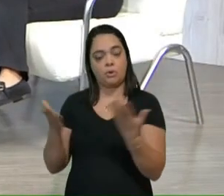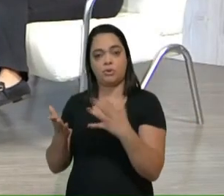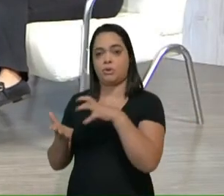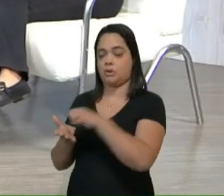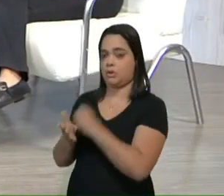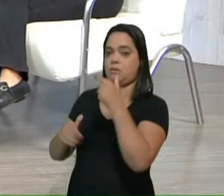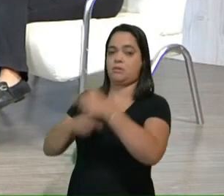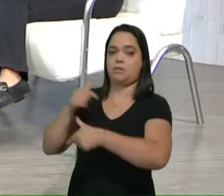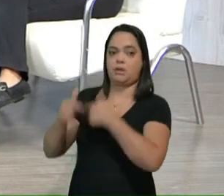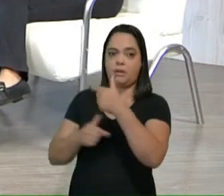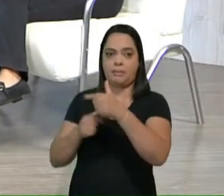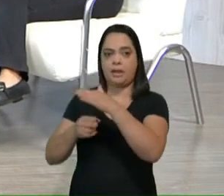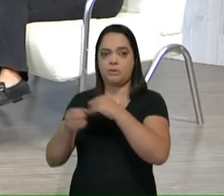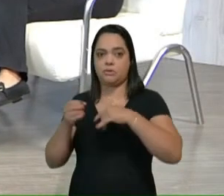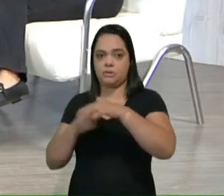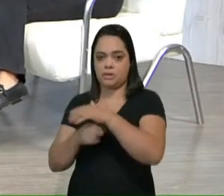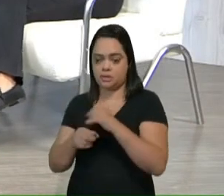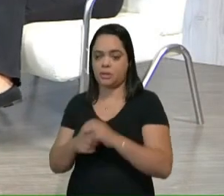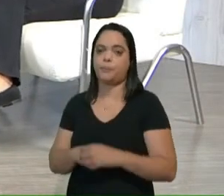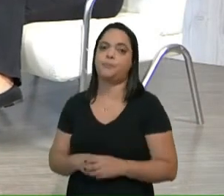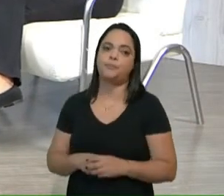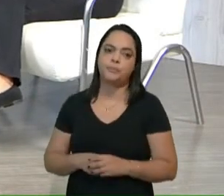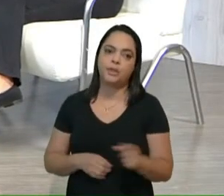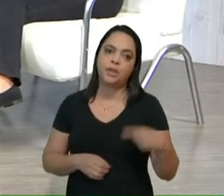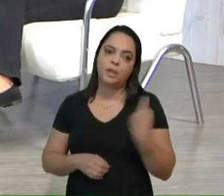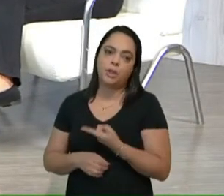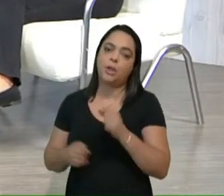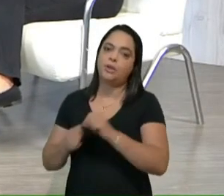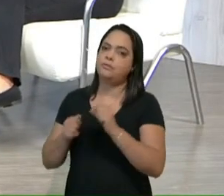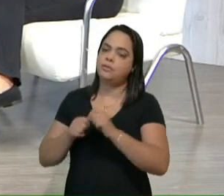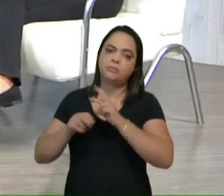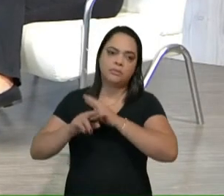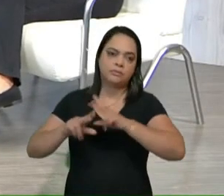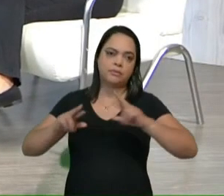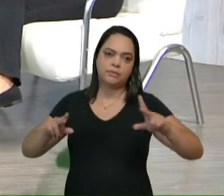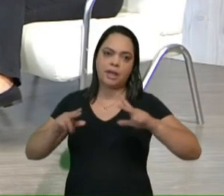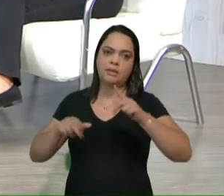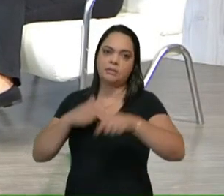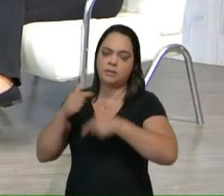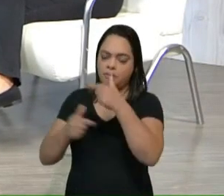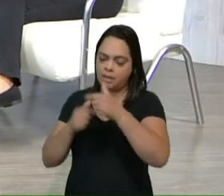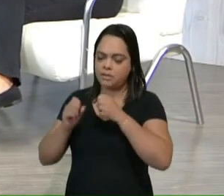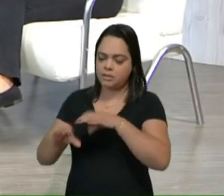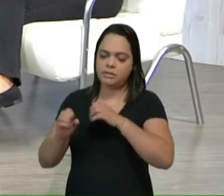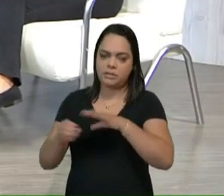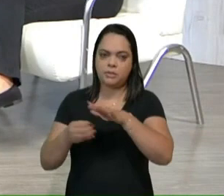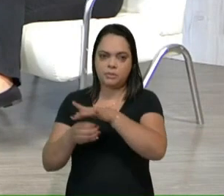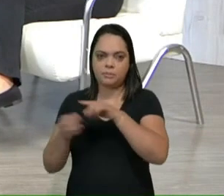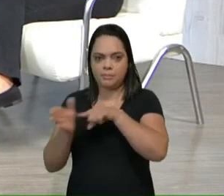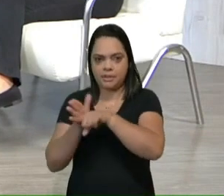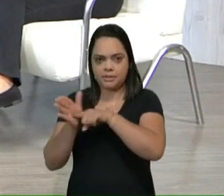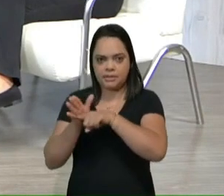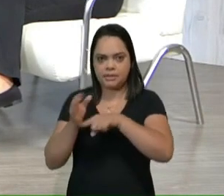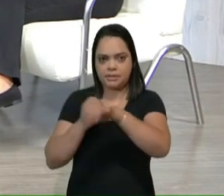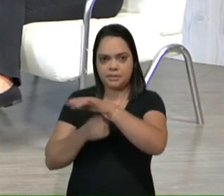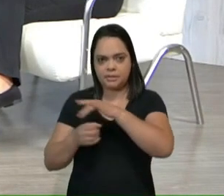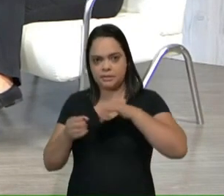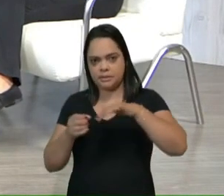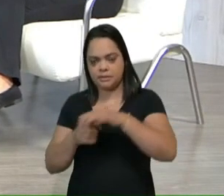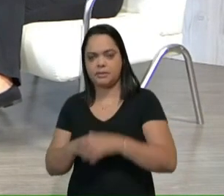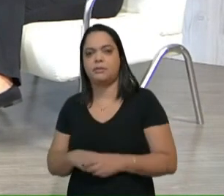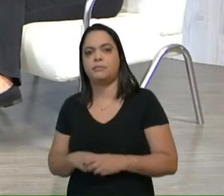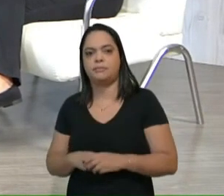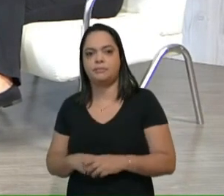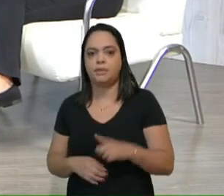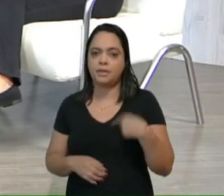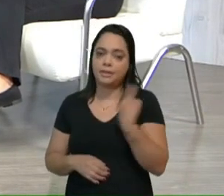uma ação extensionista como um programa e nós fazemos diversas ações né de ensino pesquisa extensão e nessas ações extensionistas né